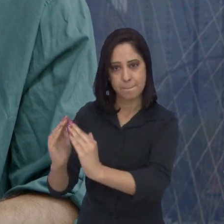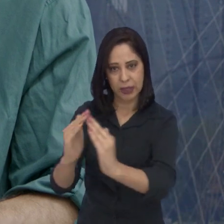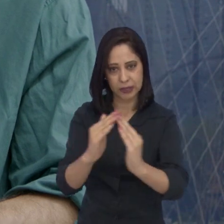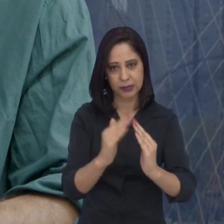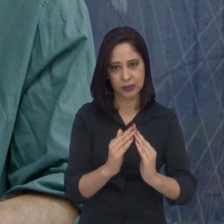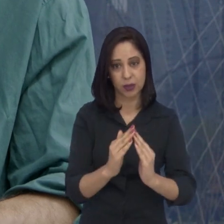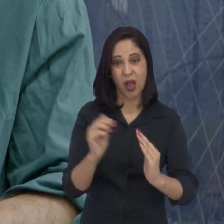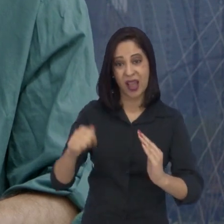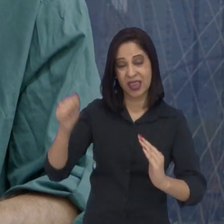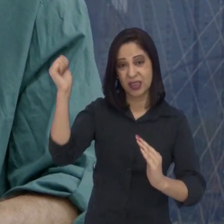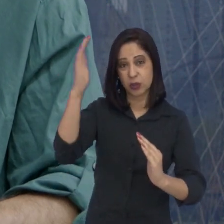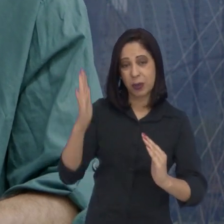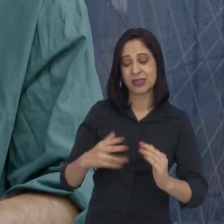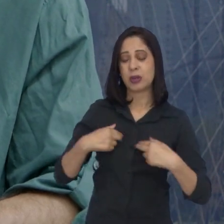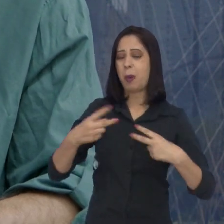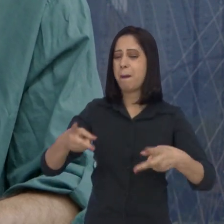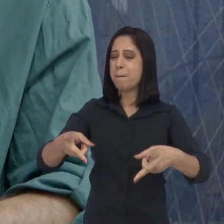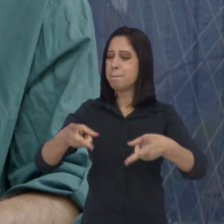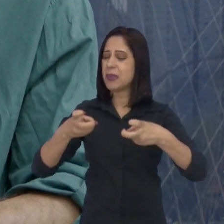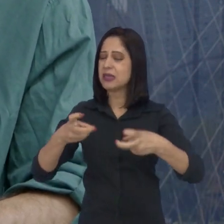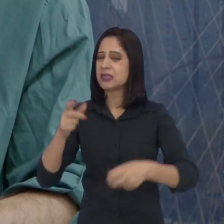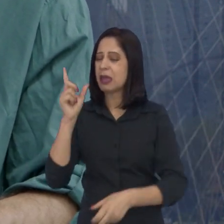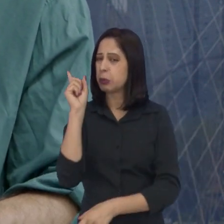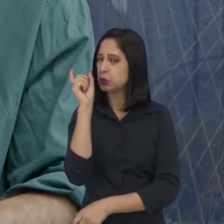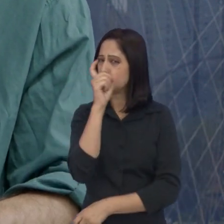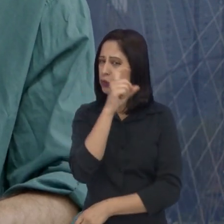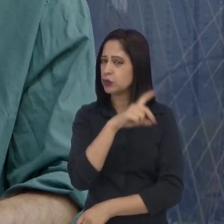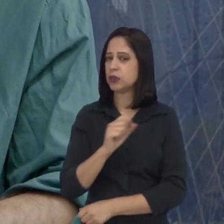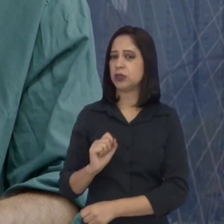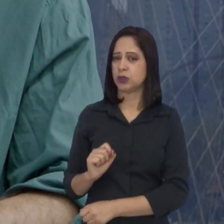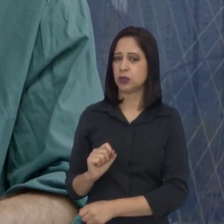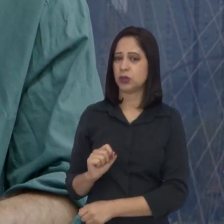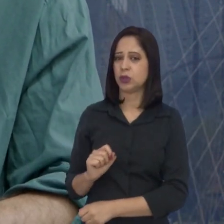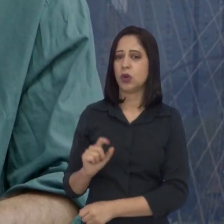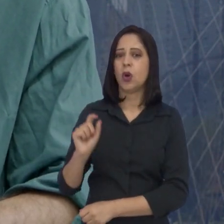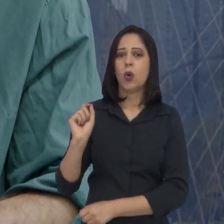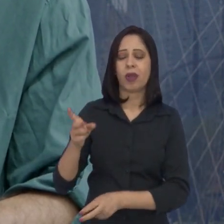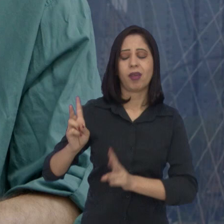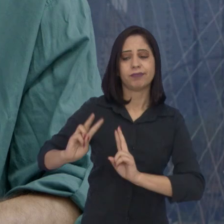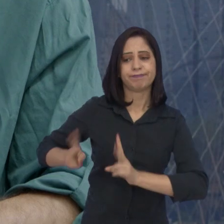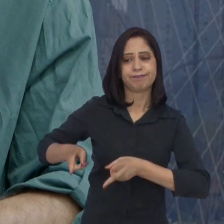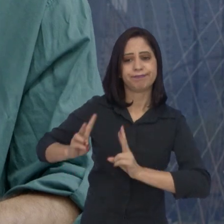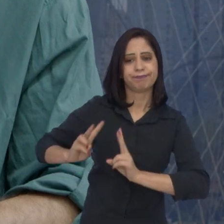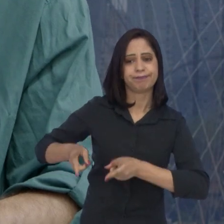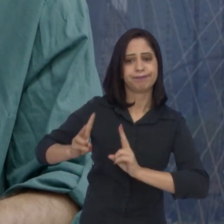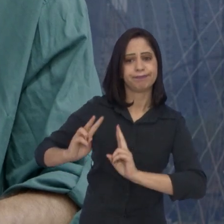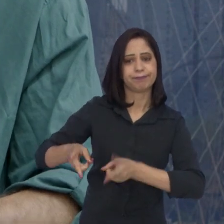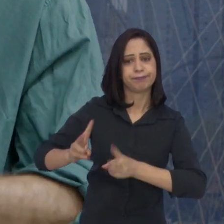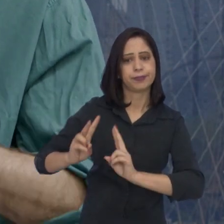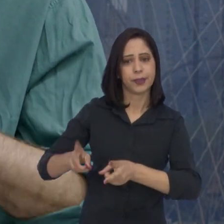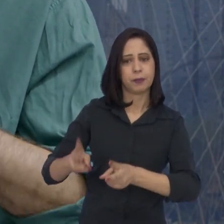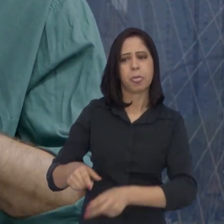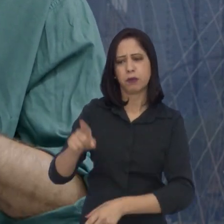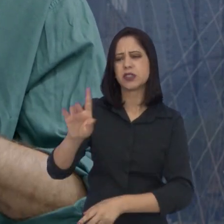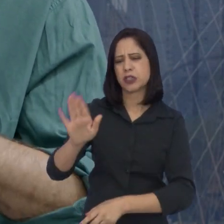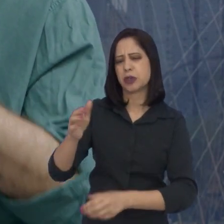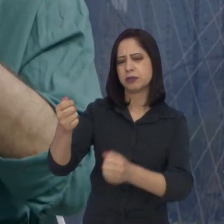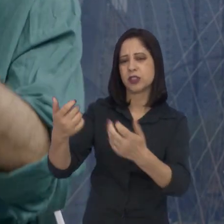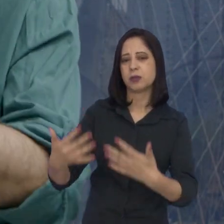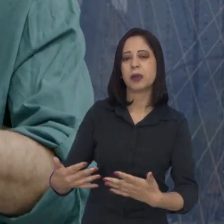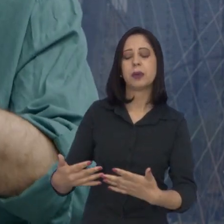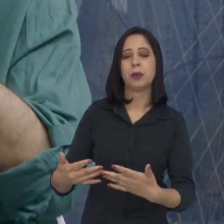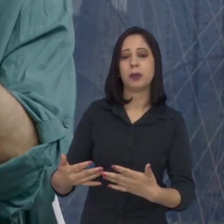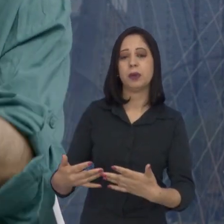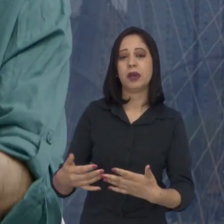país a gente vê dificuldade, que é uma coisa que a gente chama de continuidade, quando até você se referiu a